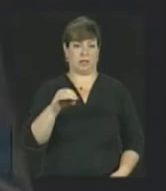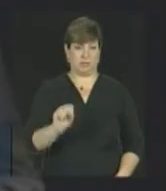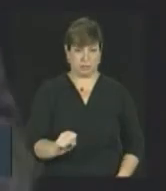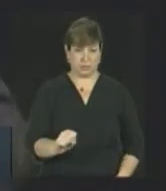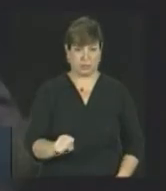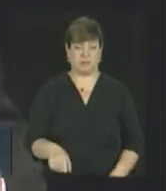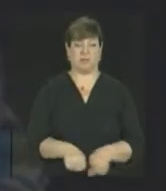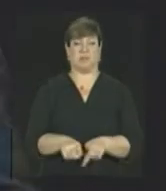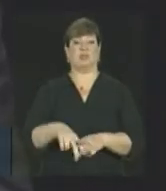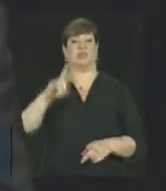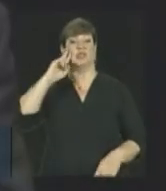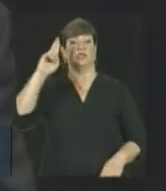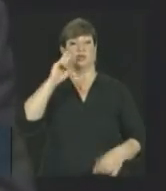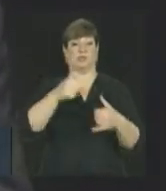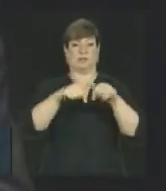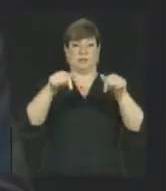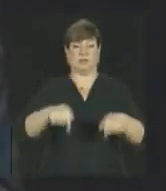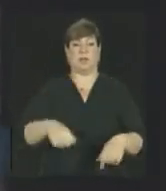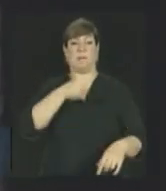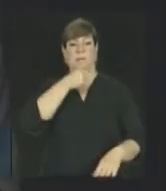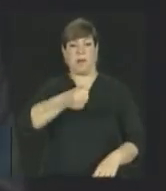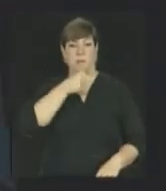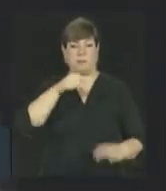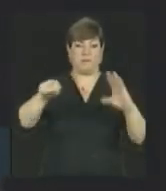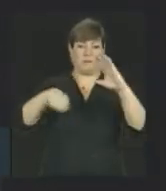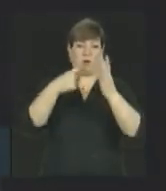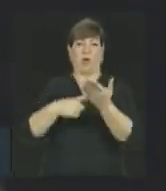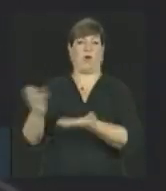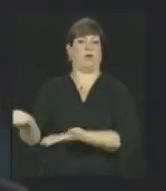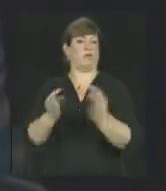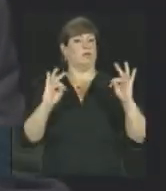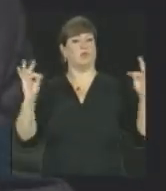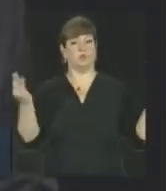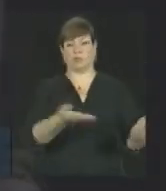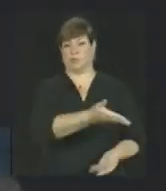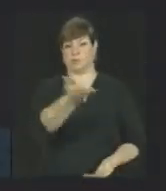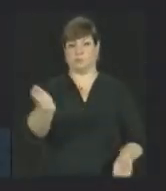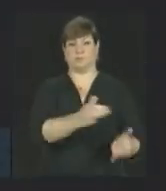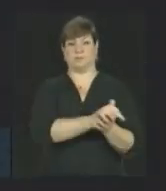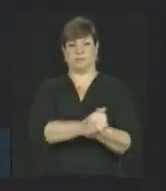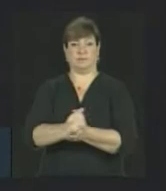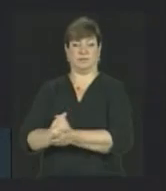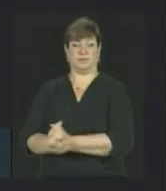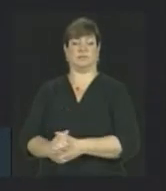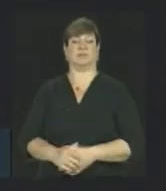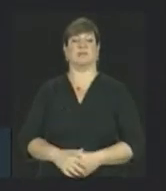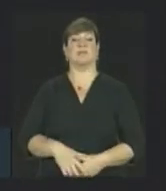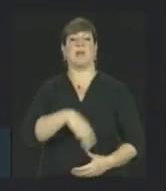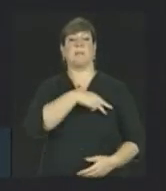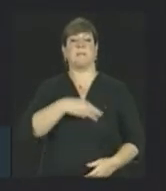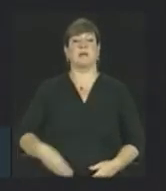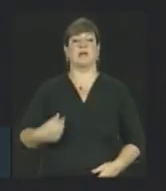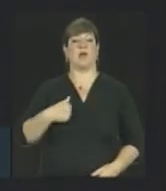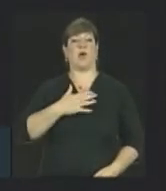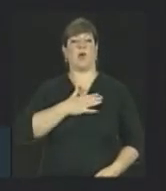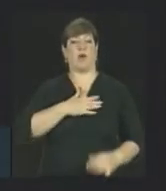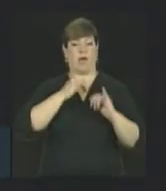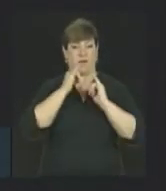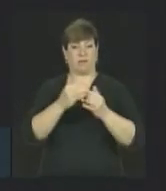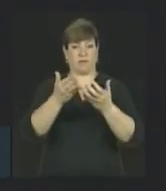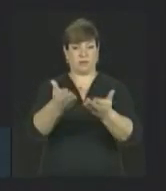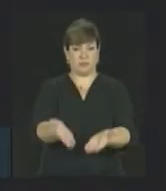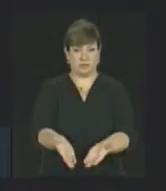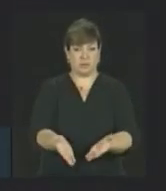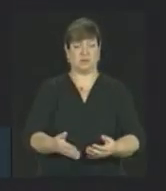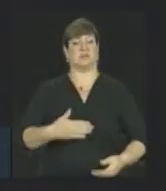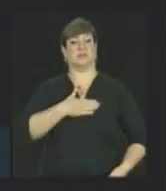os diretores aqui presentes, a imprensa, convidados. Ministro, eu queria dizer ao senhor que é uma honra